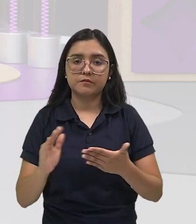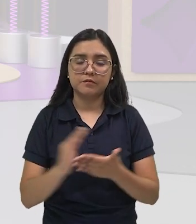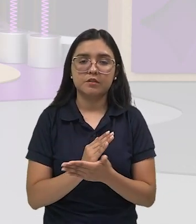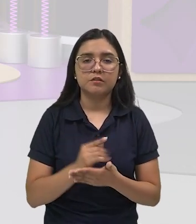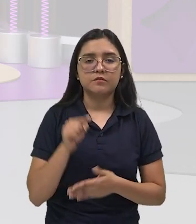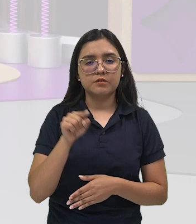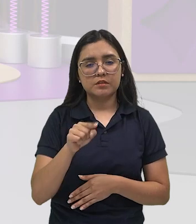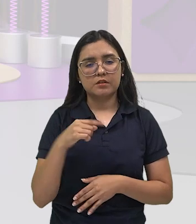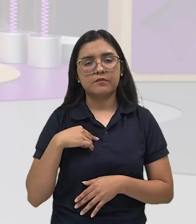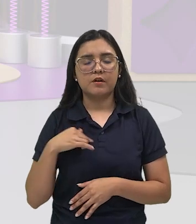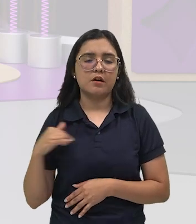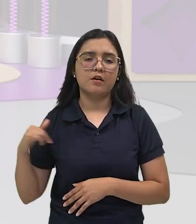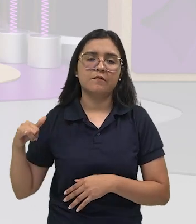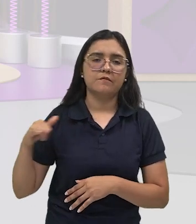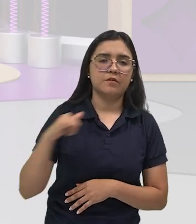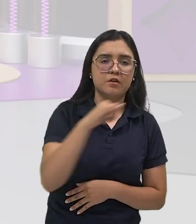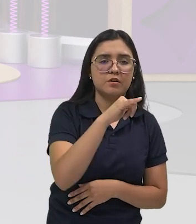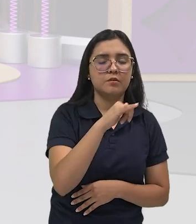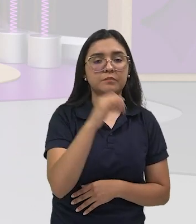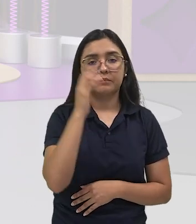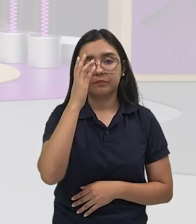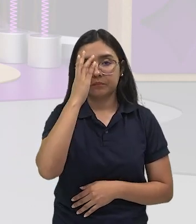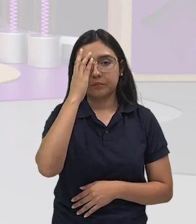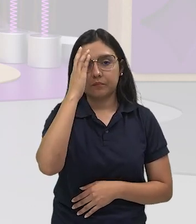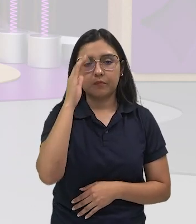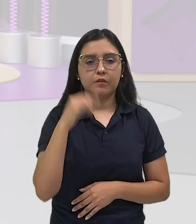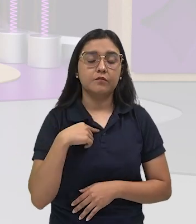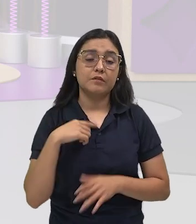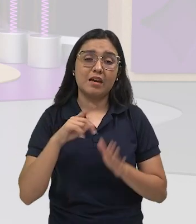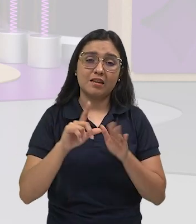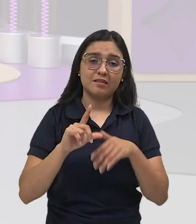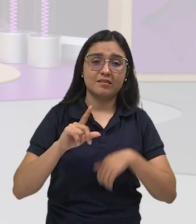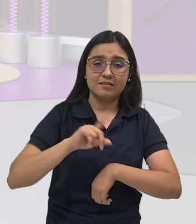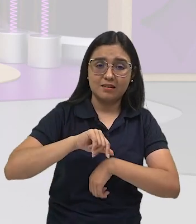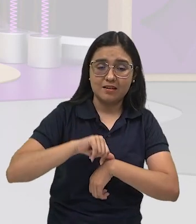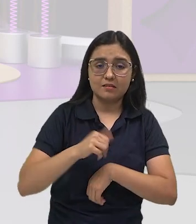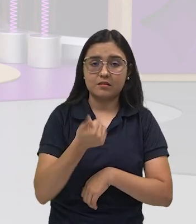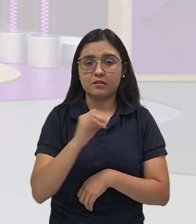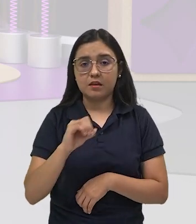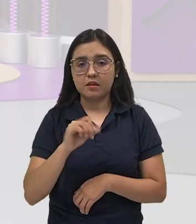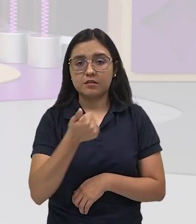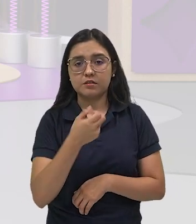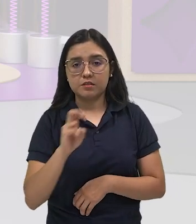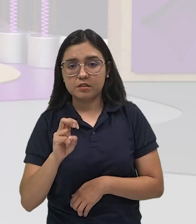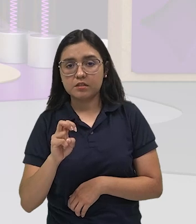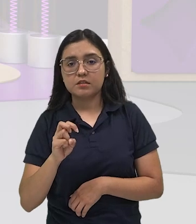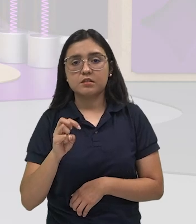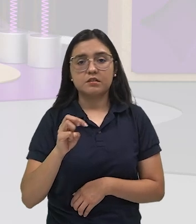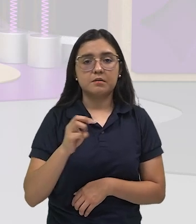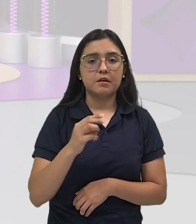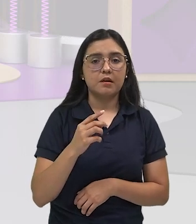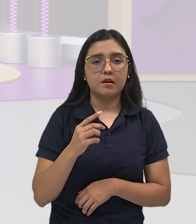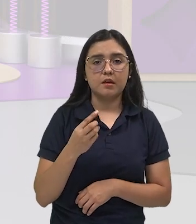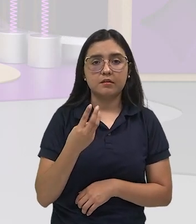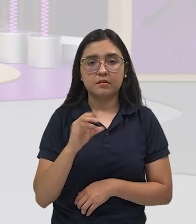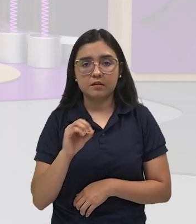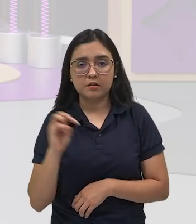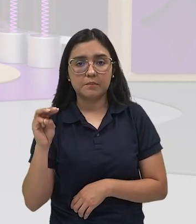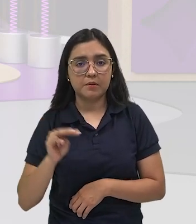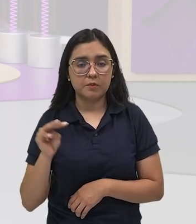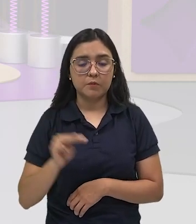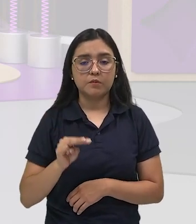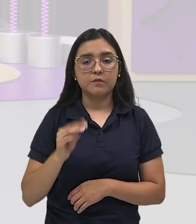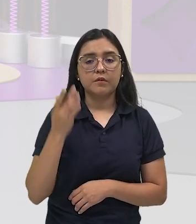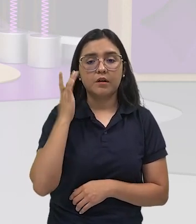viagem de avião, que você atrasa, digamos, 10, 15 minutos, né? Meia hora, e aí